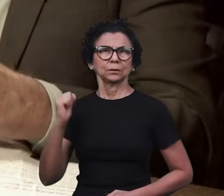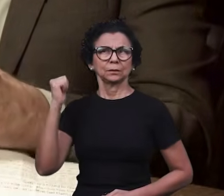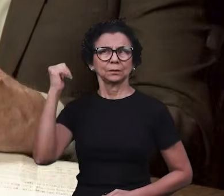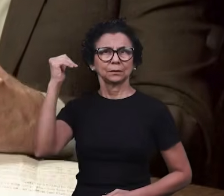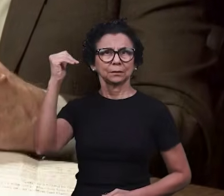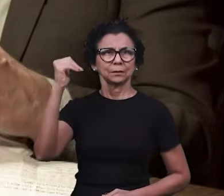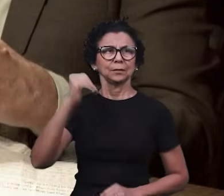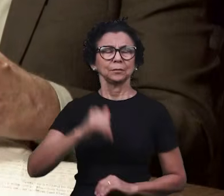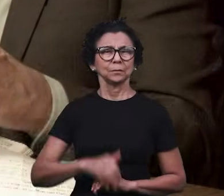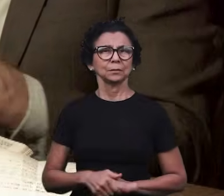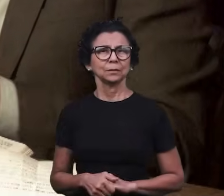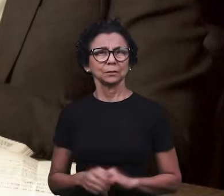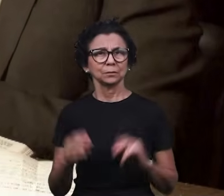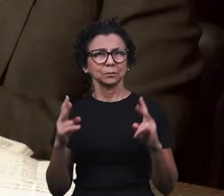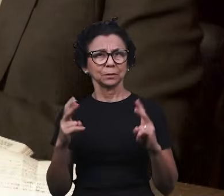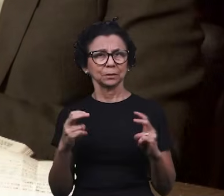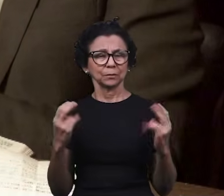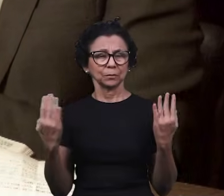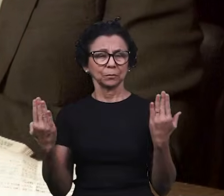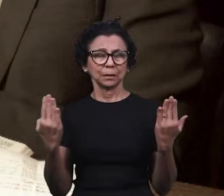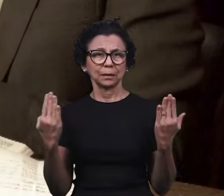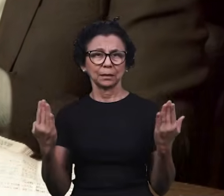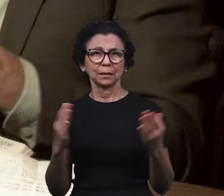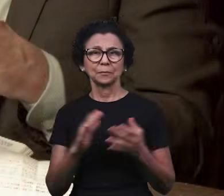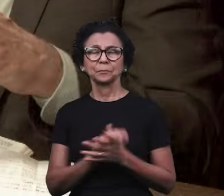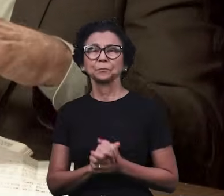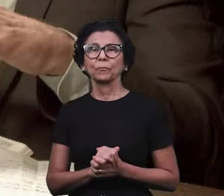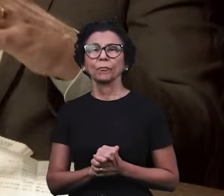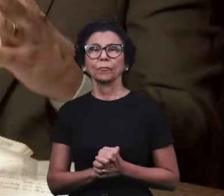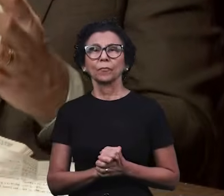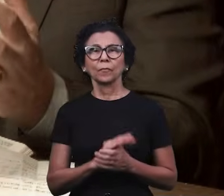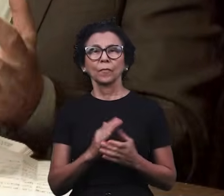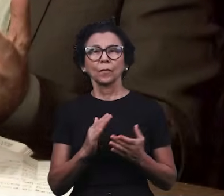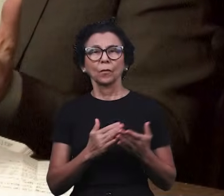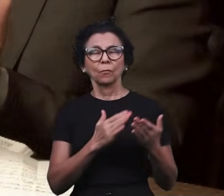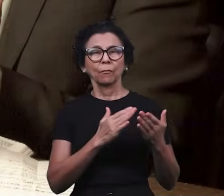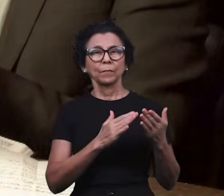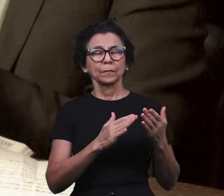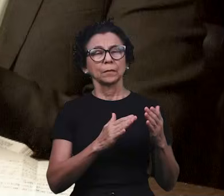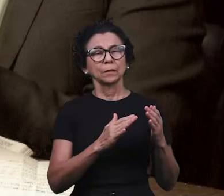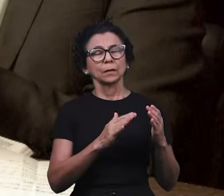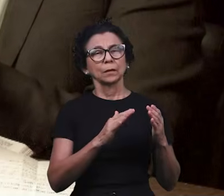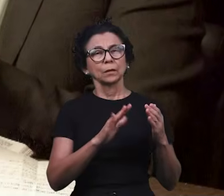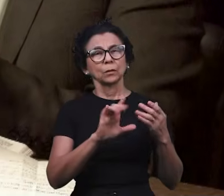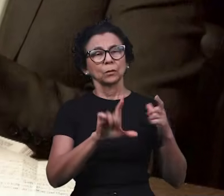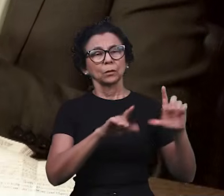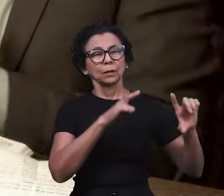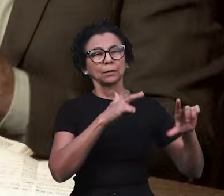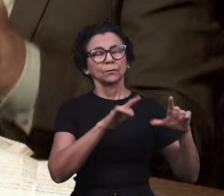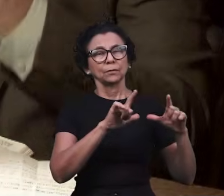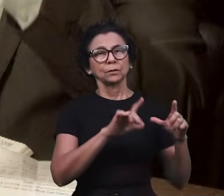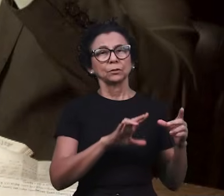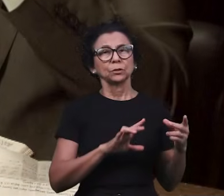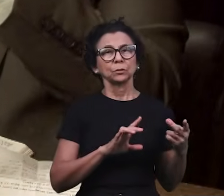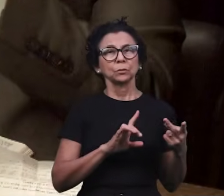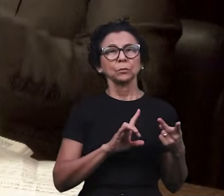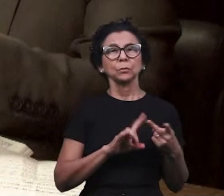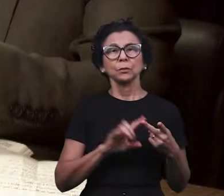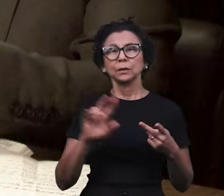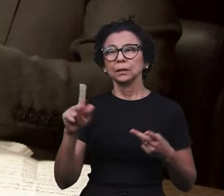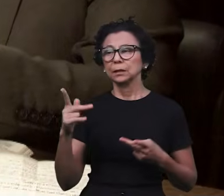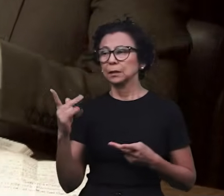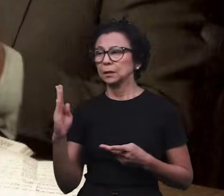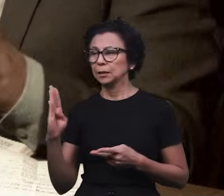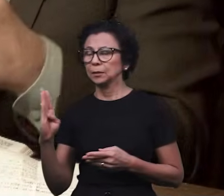muito grande de Levítico com Hebreus, ou seja, Levítico a sombra, né? E Hebreus, ela